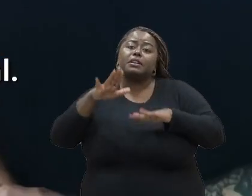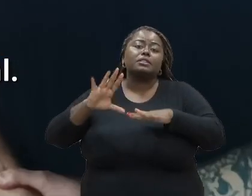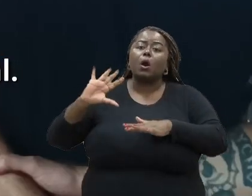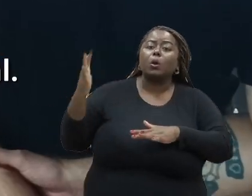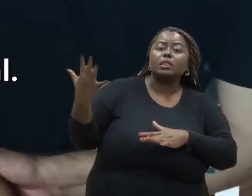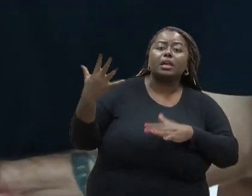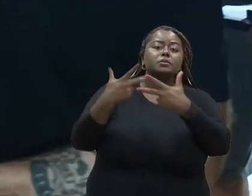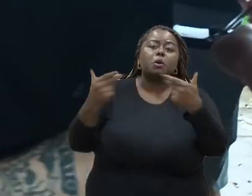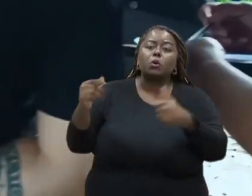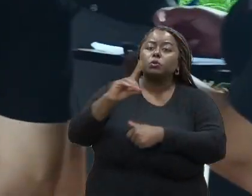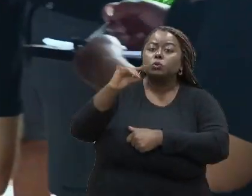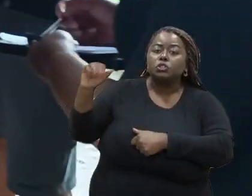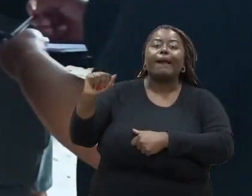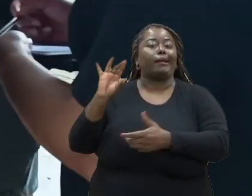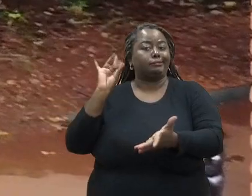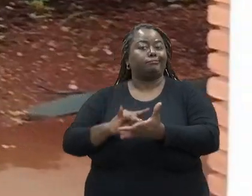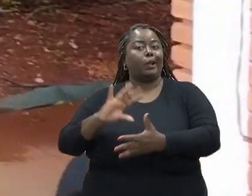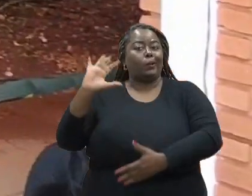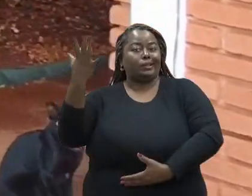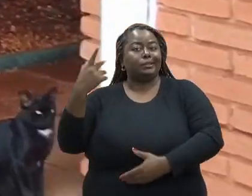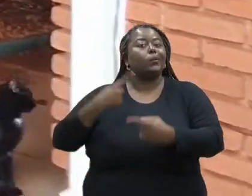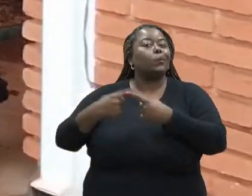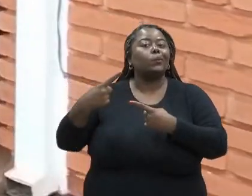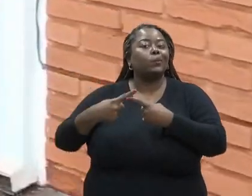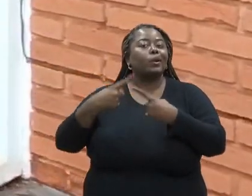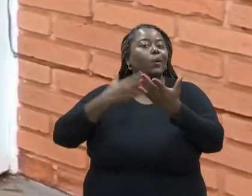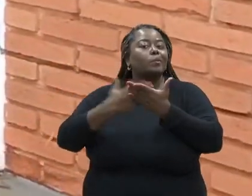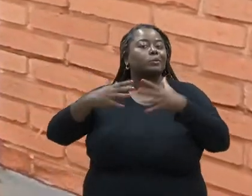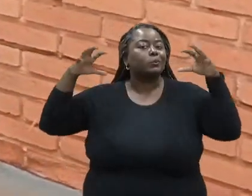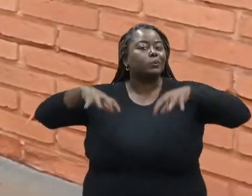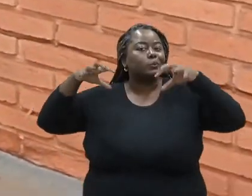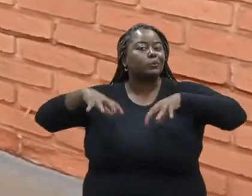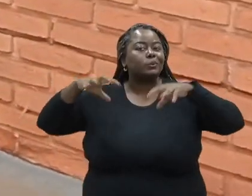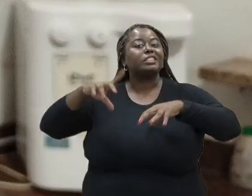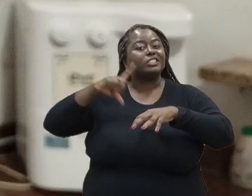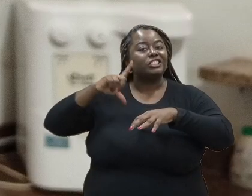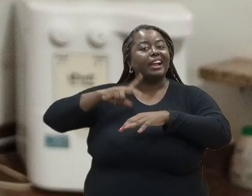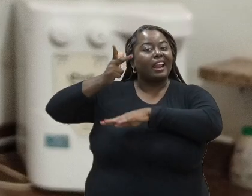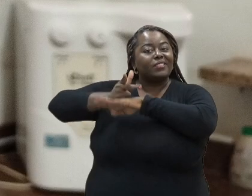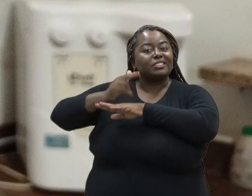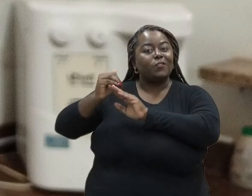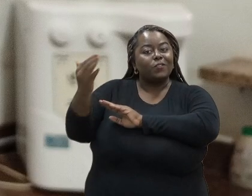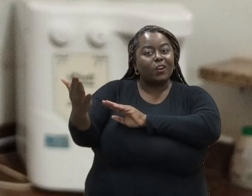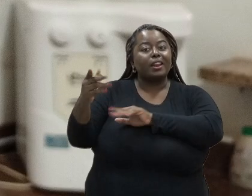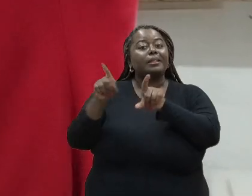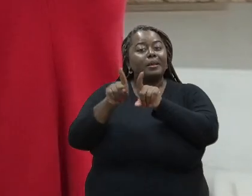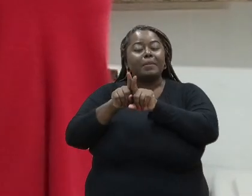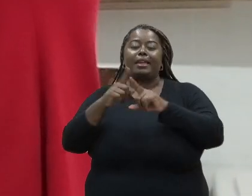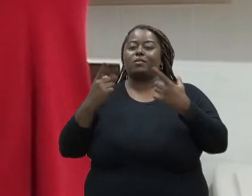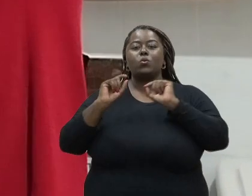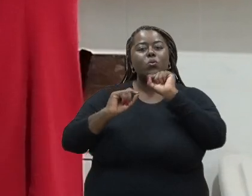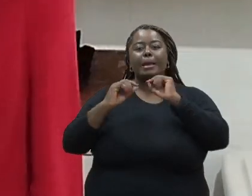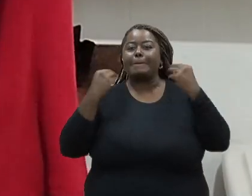coisa no dia e tal. E aconteceu, né? Começou a chover e a gente ia ter gravações lá fora. Tem a questão também da caracterização,